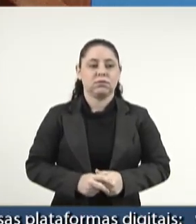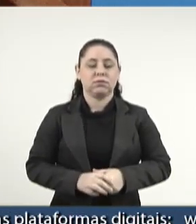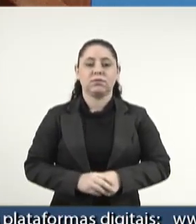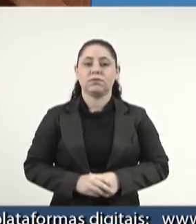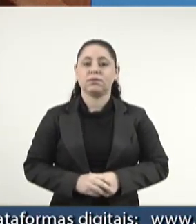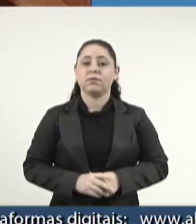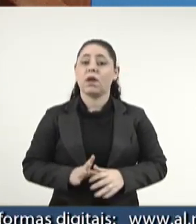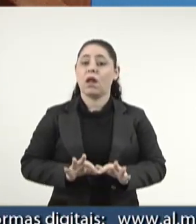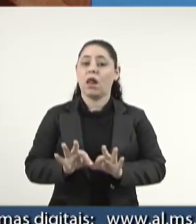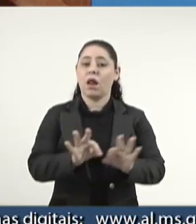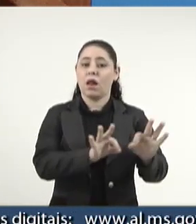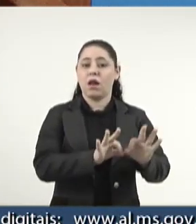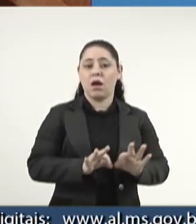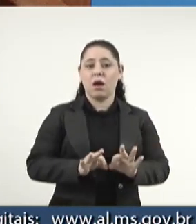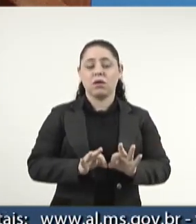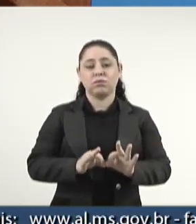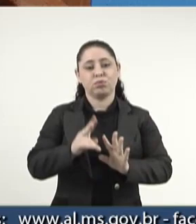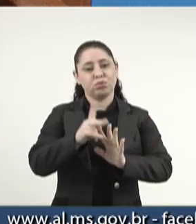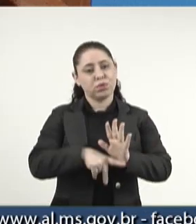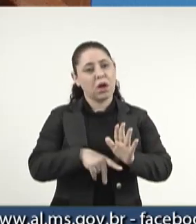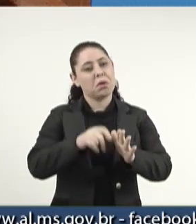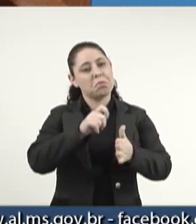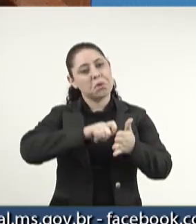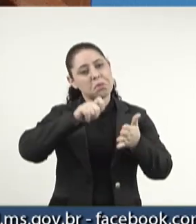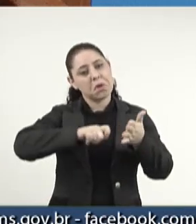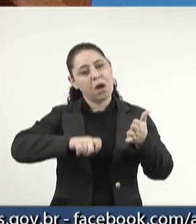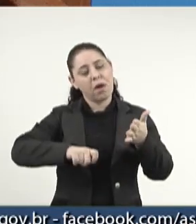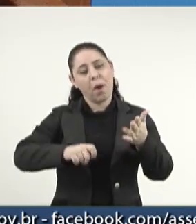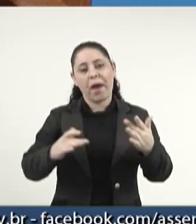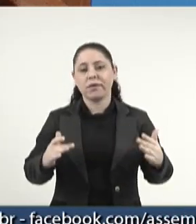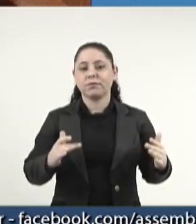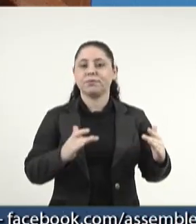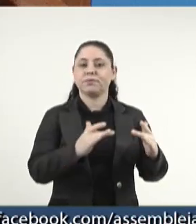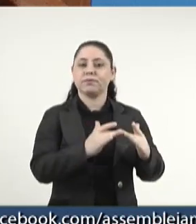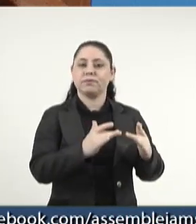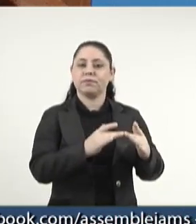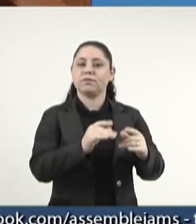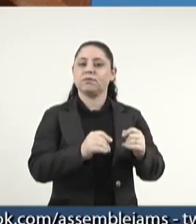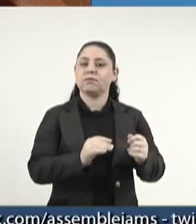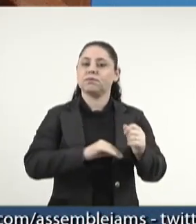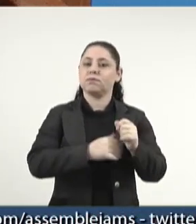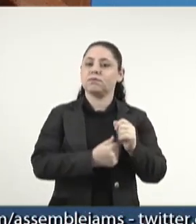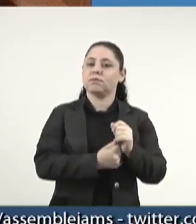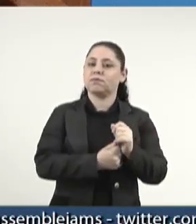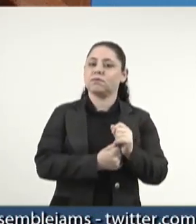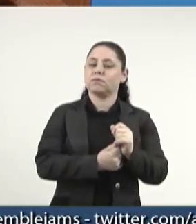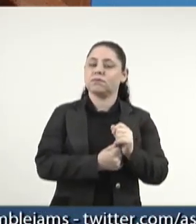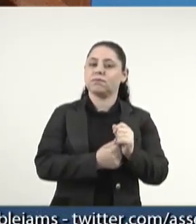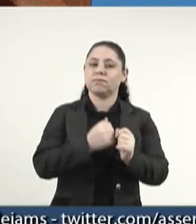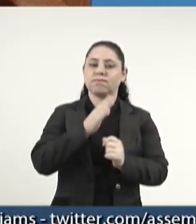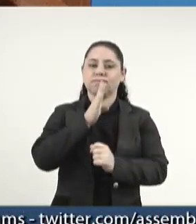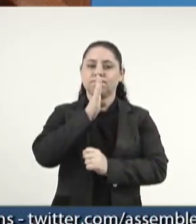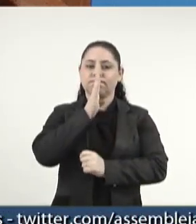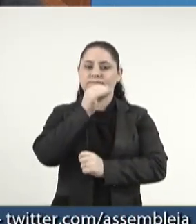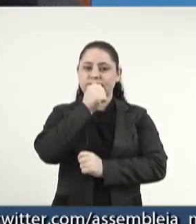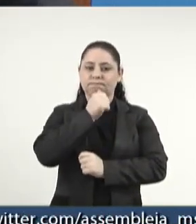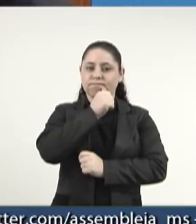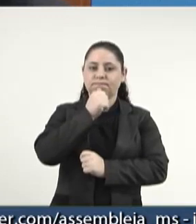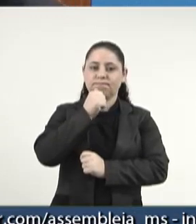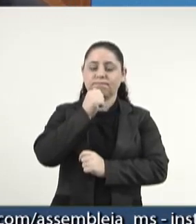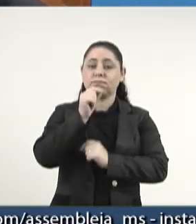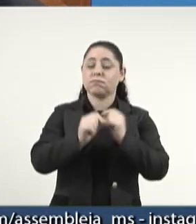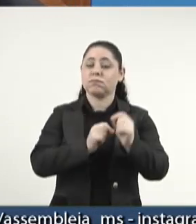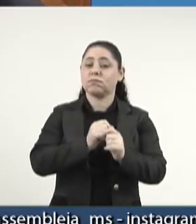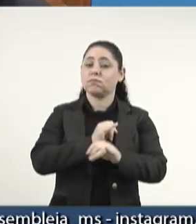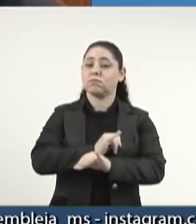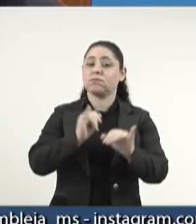e elaborado e formatado um acordo de sigilo e confidencialidade de